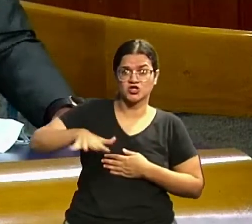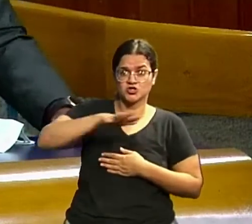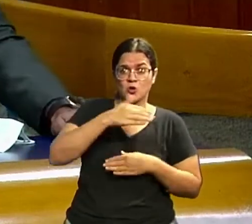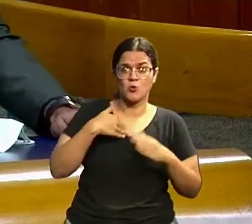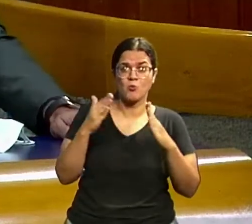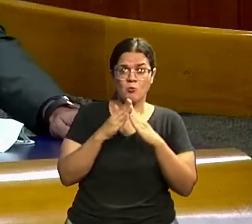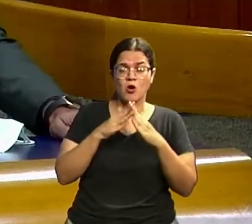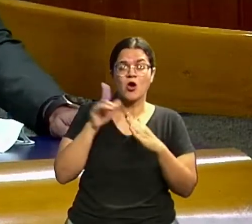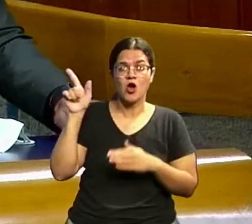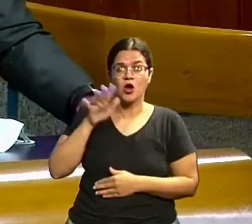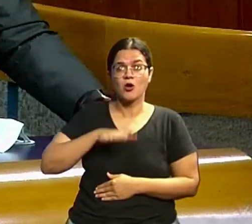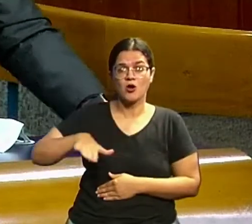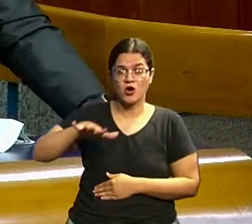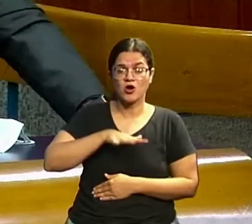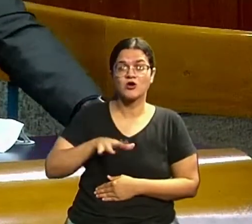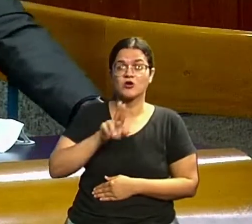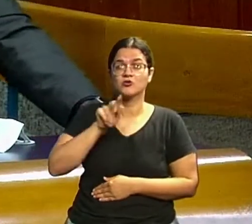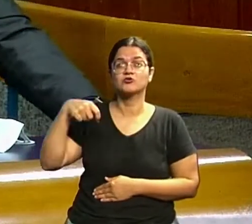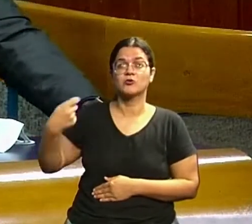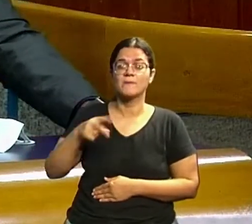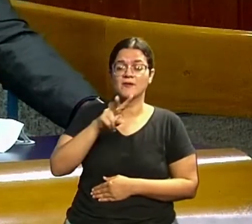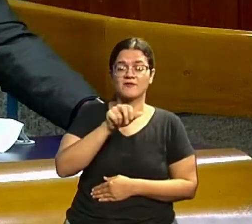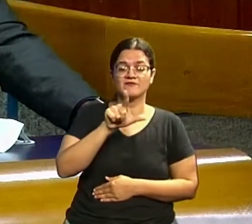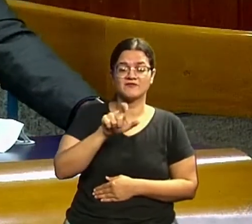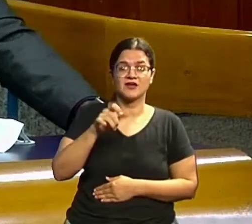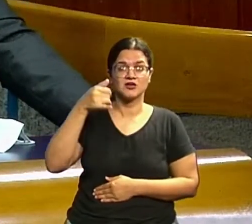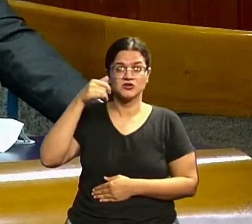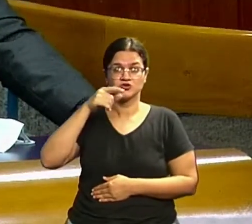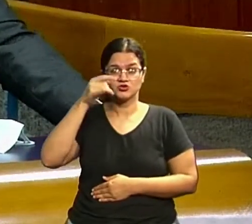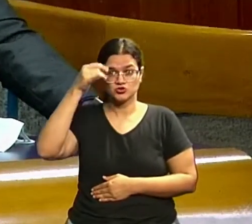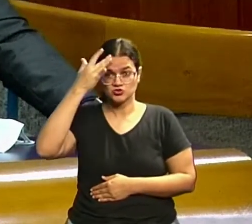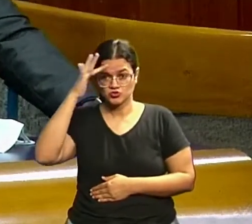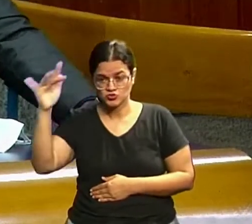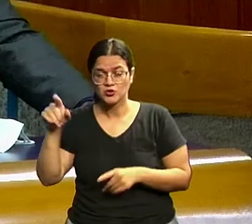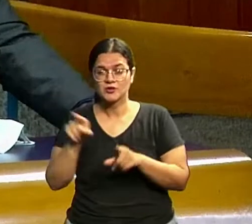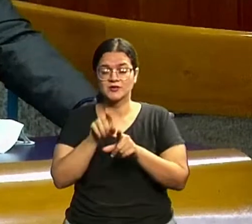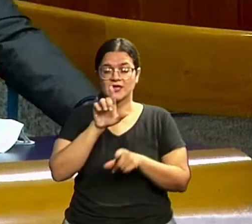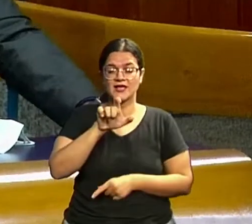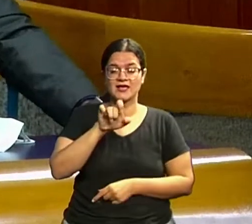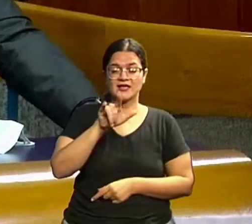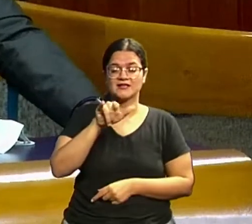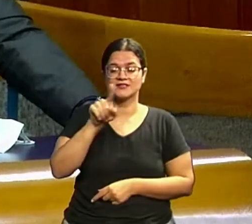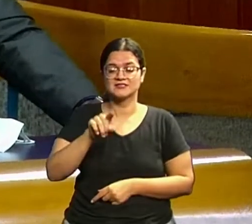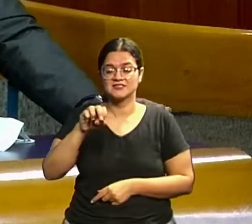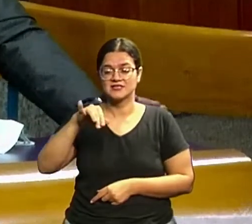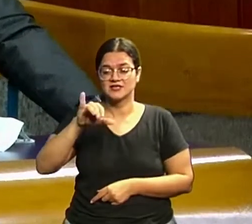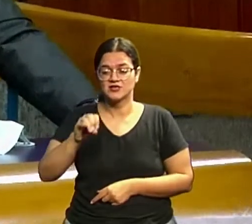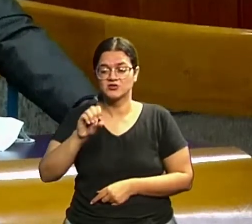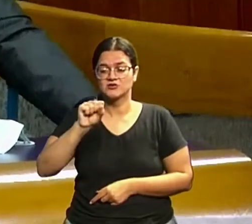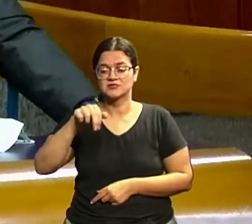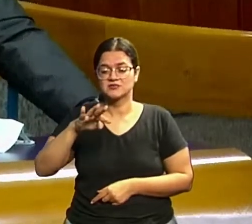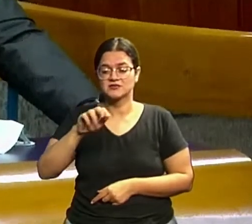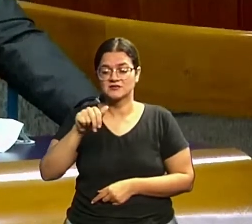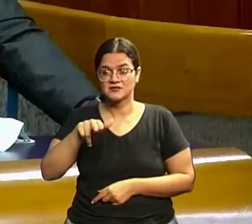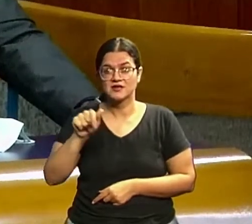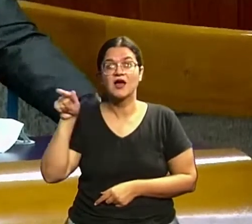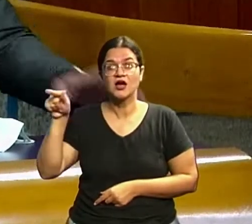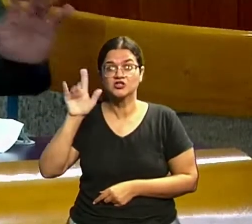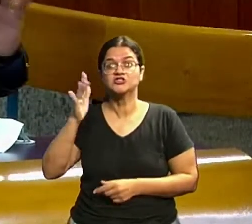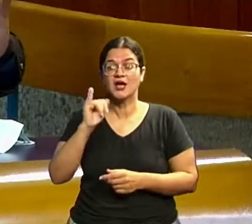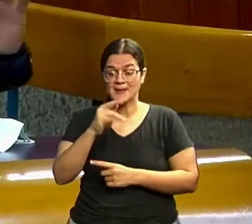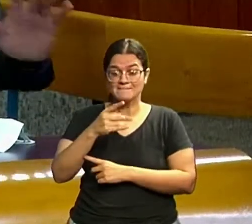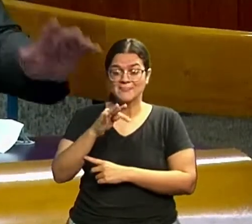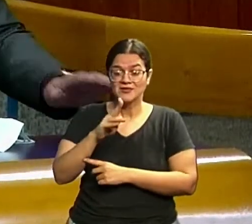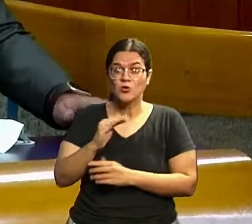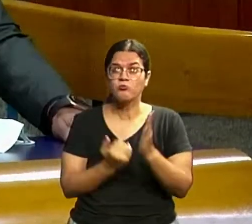Jean. Lá quem mora no bairro chamado Vale dos Sonhos e Elisene Santana, o IPTU lá chegou a R$ 1.700.